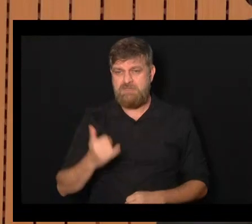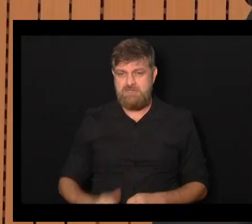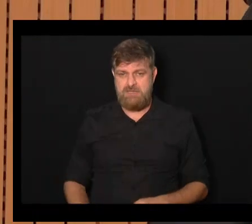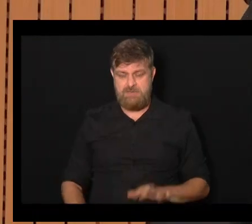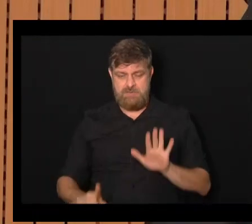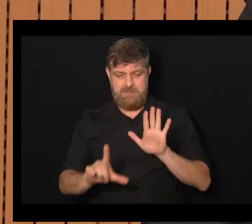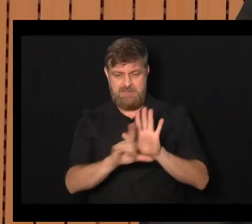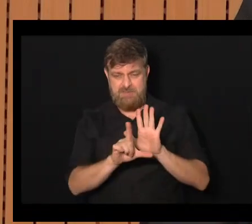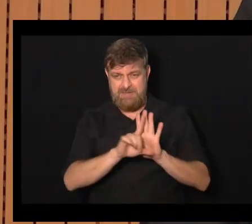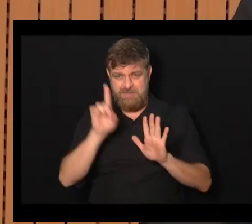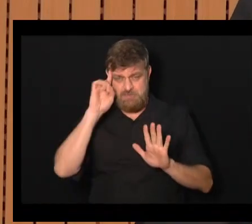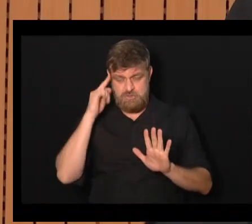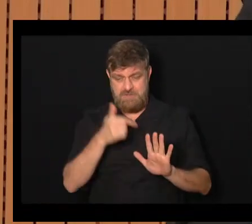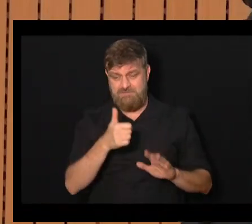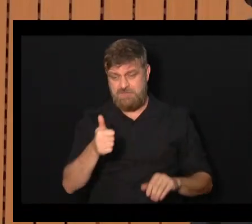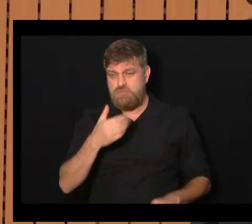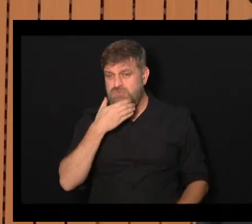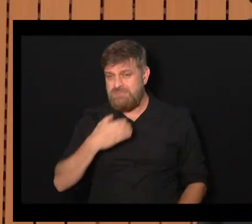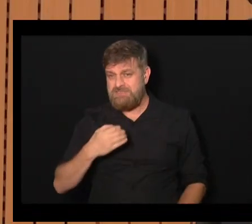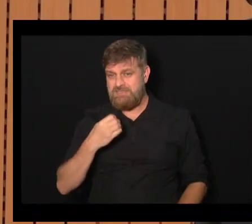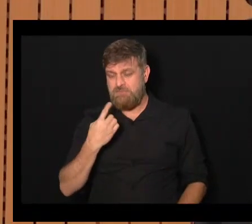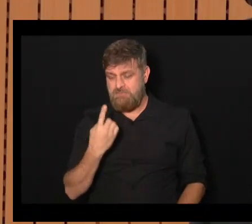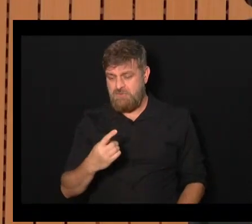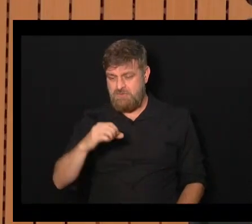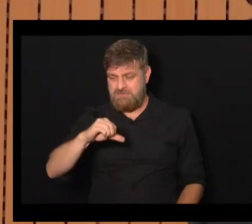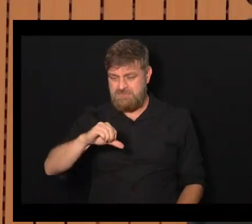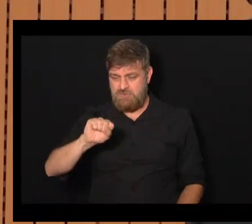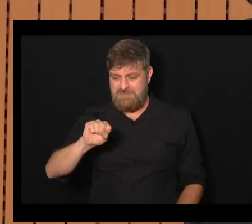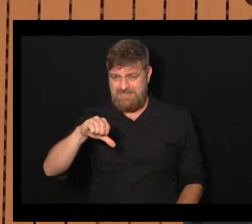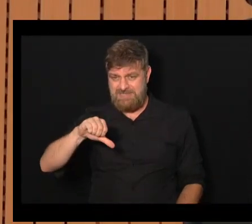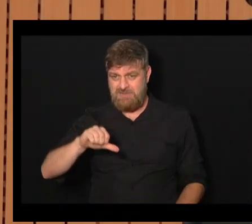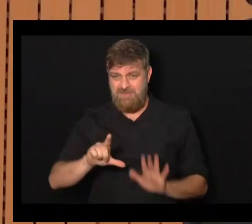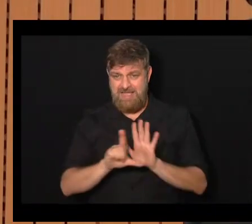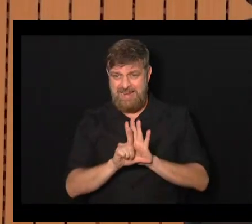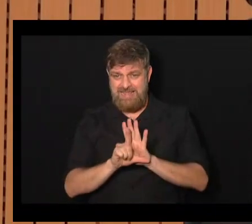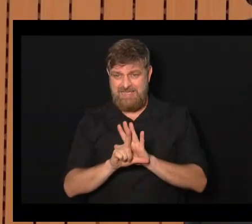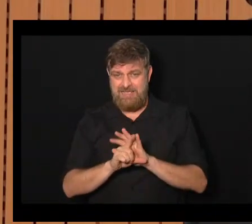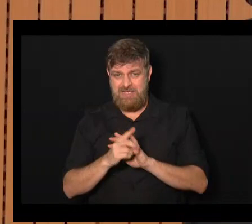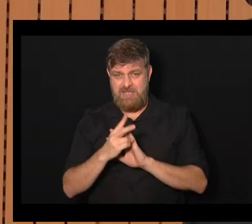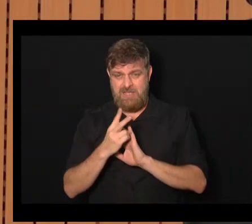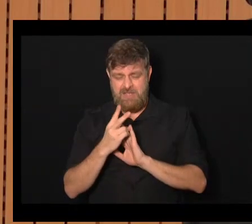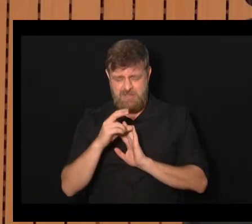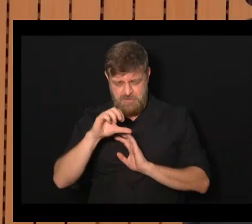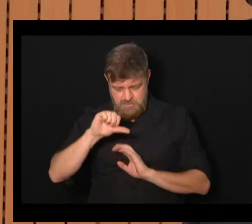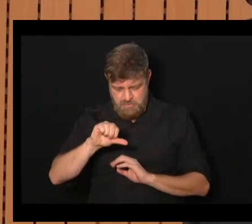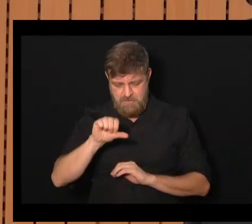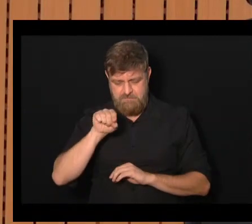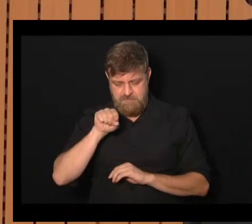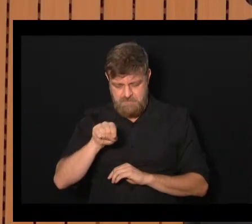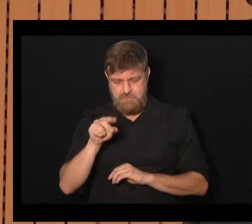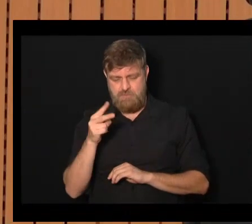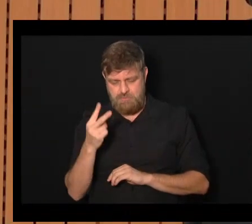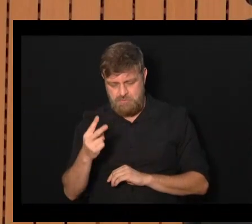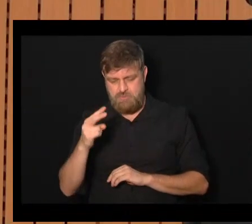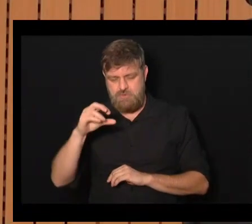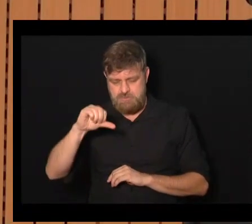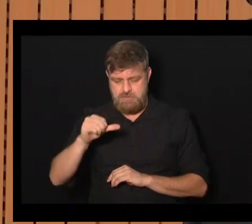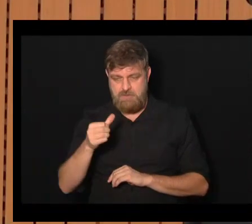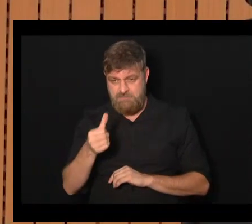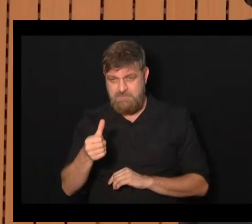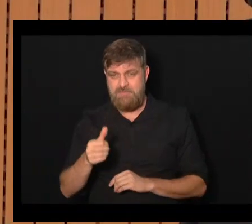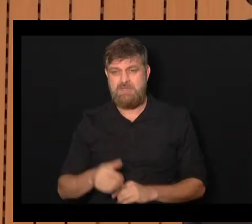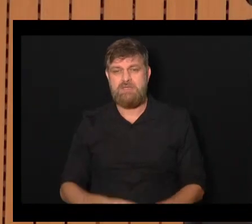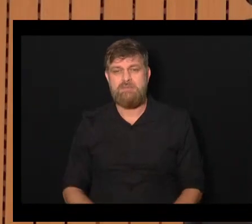7.960, de 21 de dezembro de 1989, a lei número 9.296, de 24 de